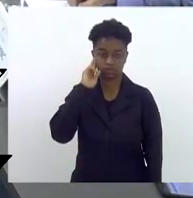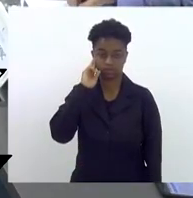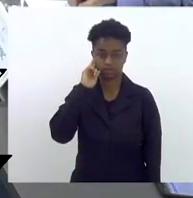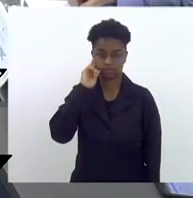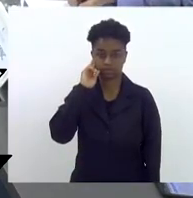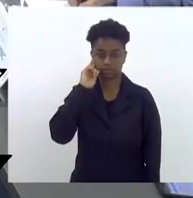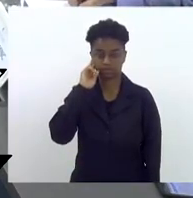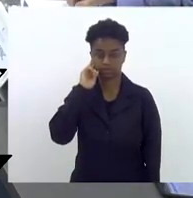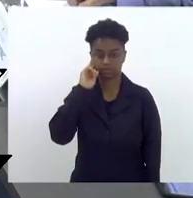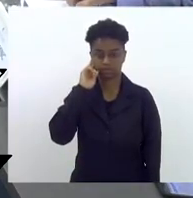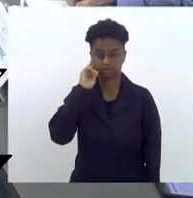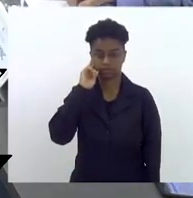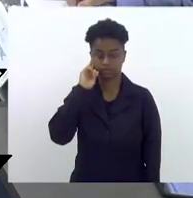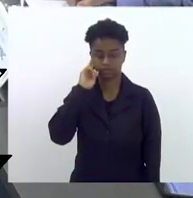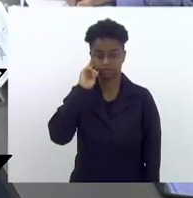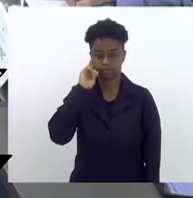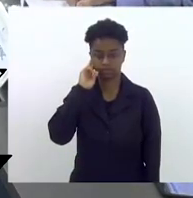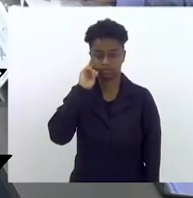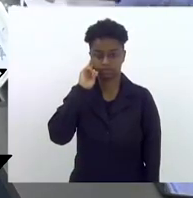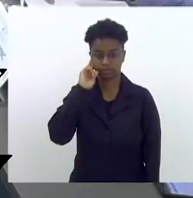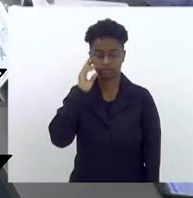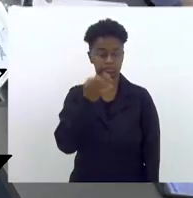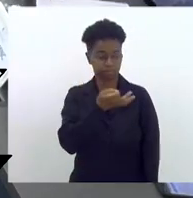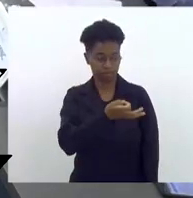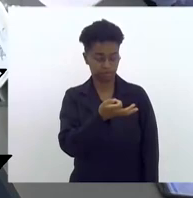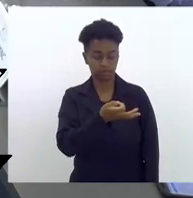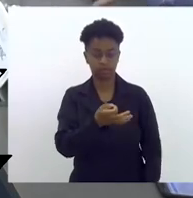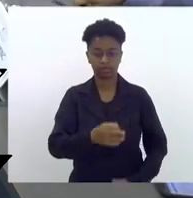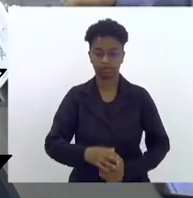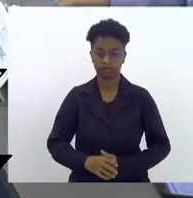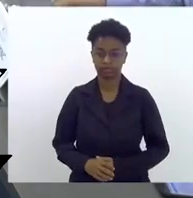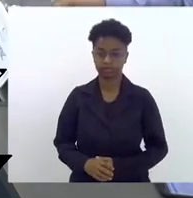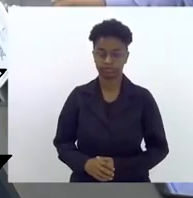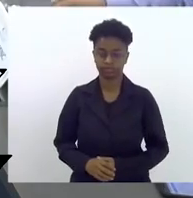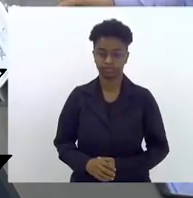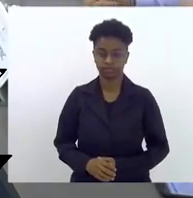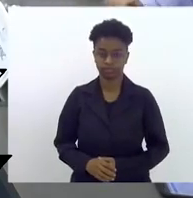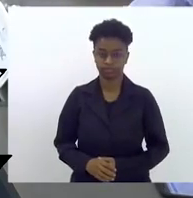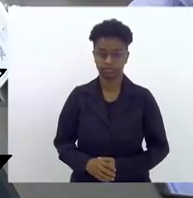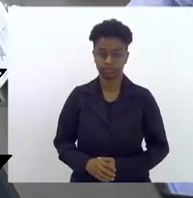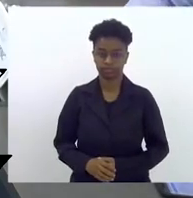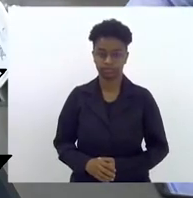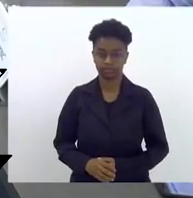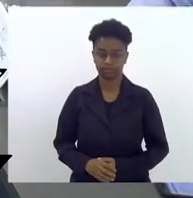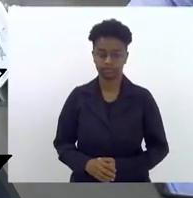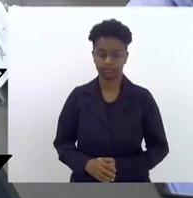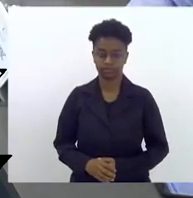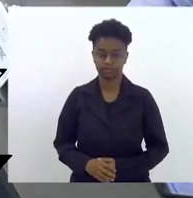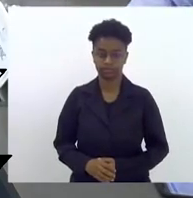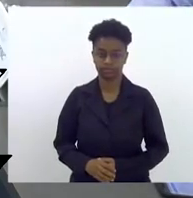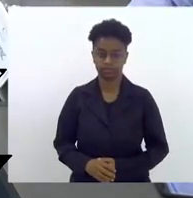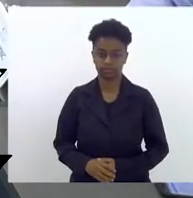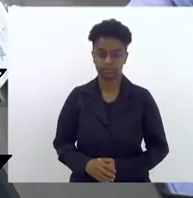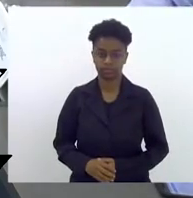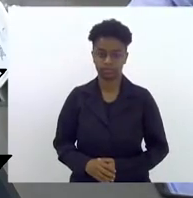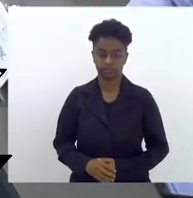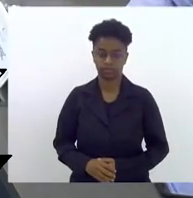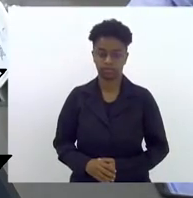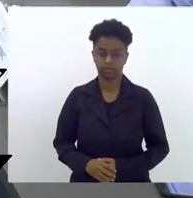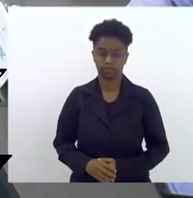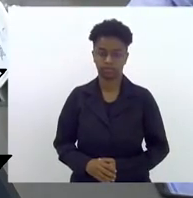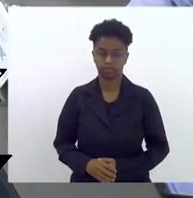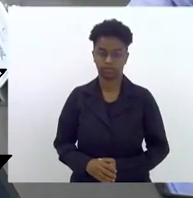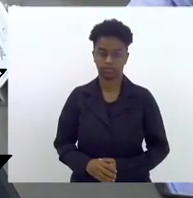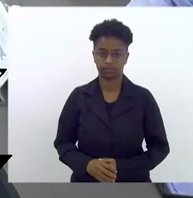ao suderj que ele cita lá no final é porque ele encoriou o inciso 12 e bota lá nos termos da portaria